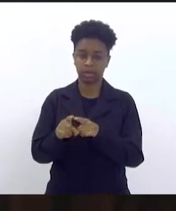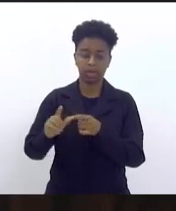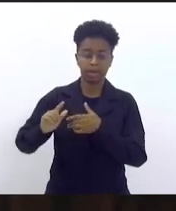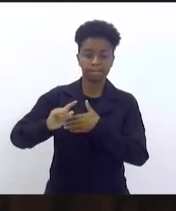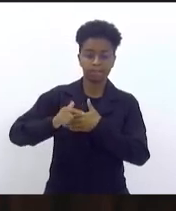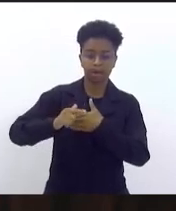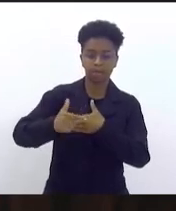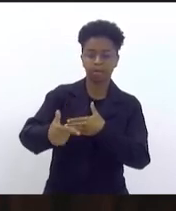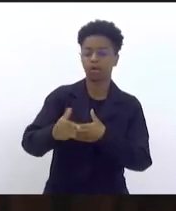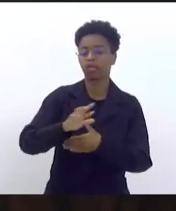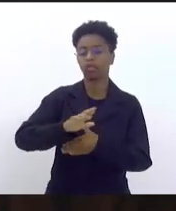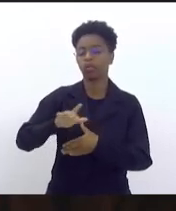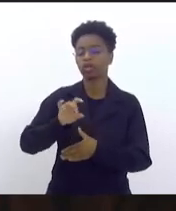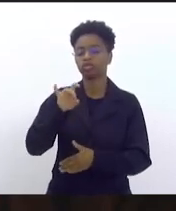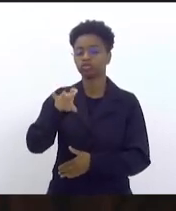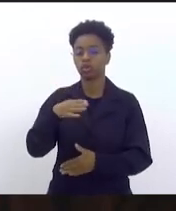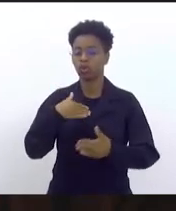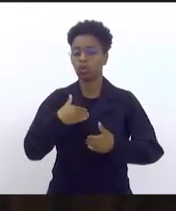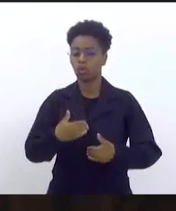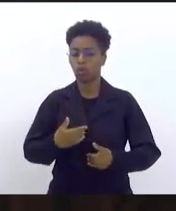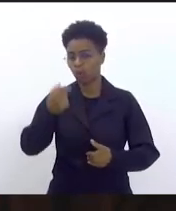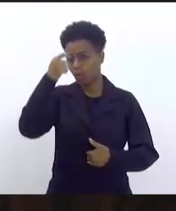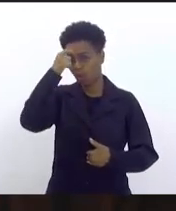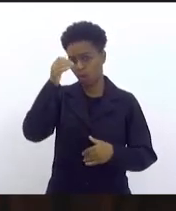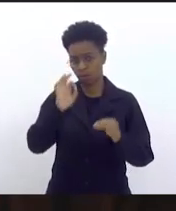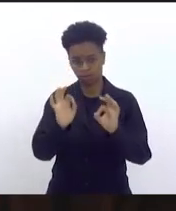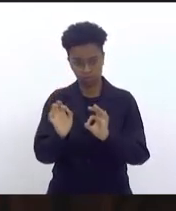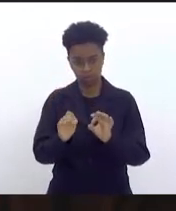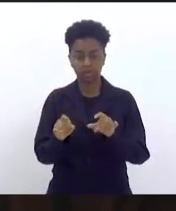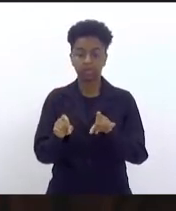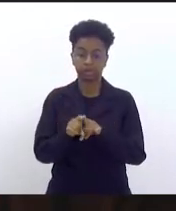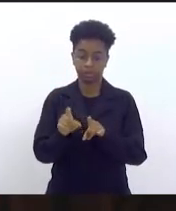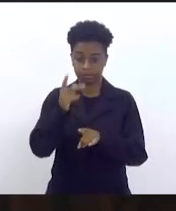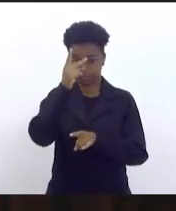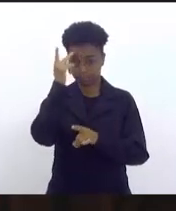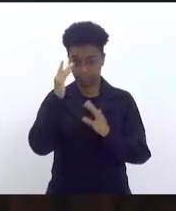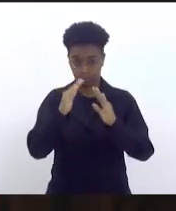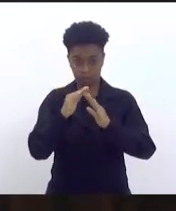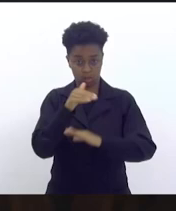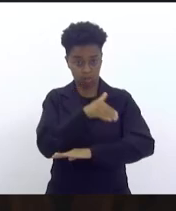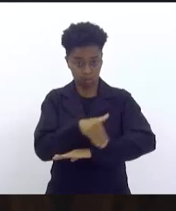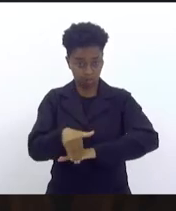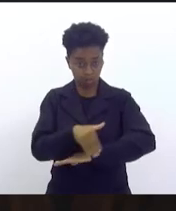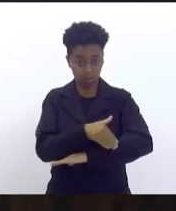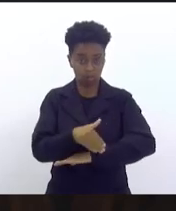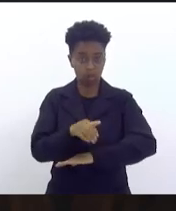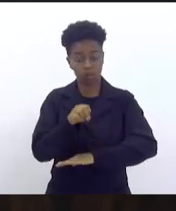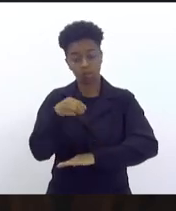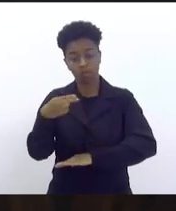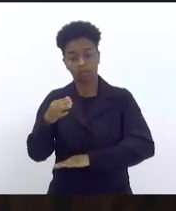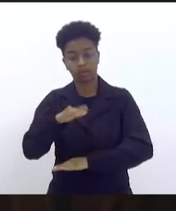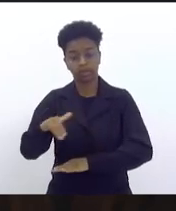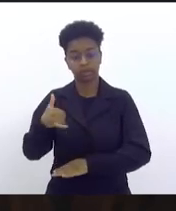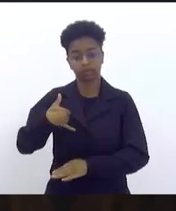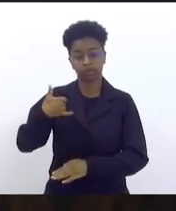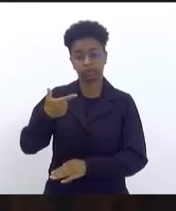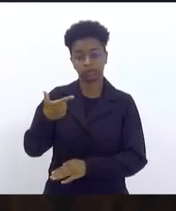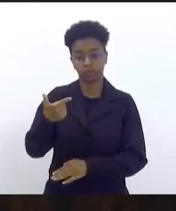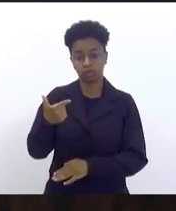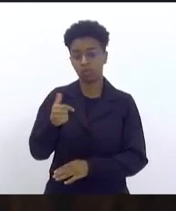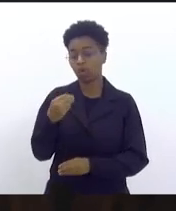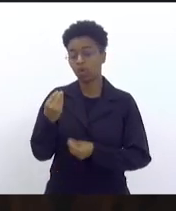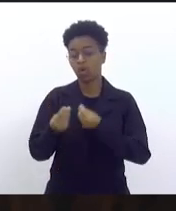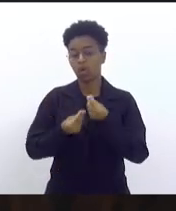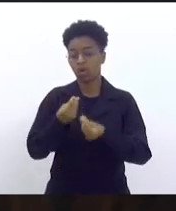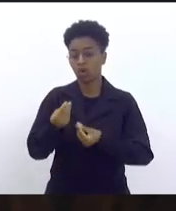restringe aos danos físicos e psicóticos como o morador de rua uma criança de 12 anos sustenta um